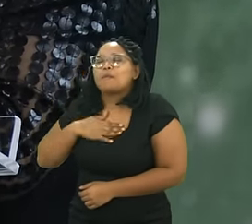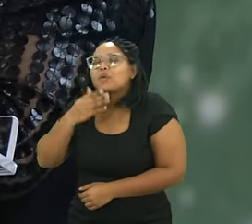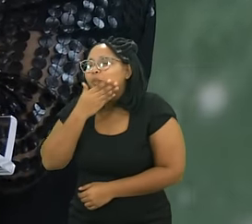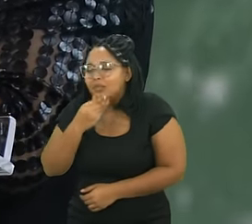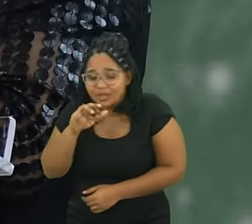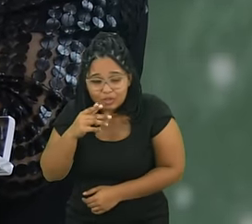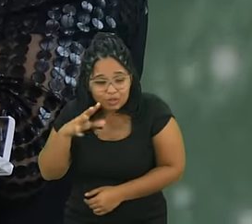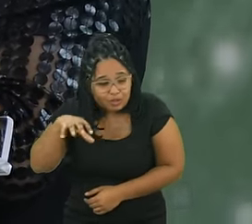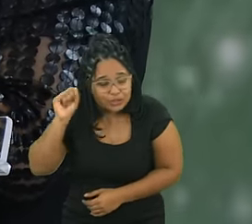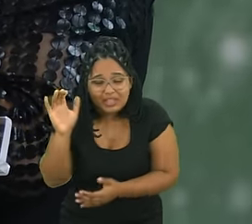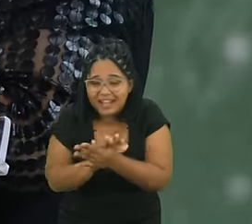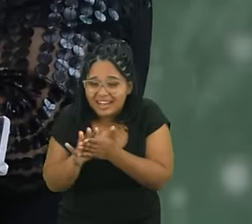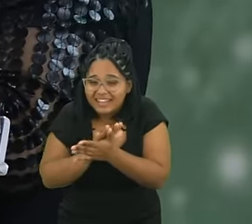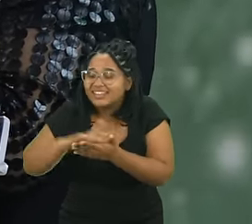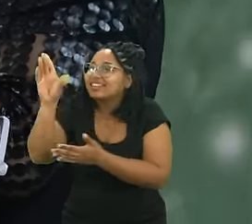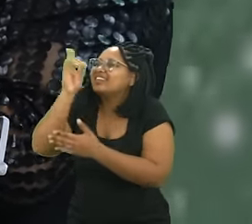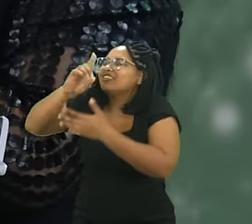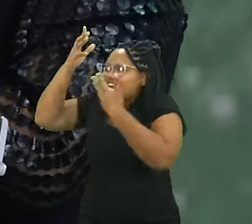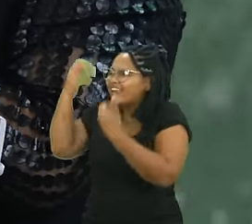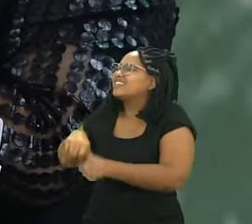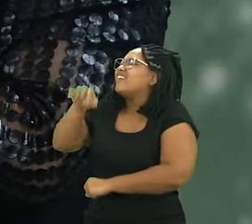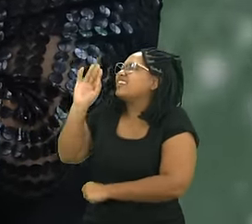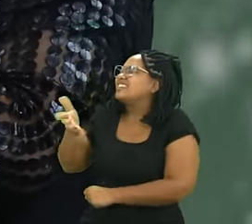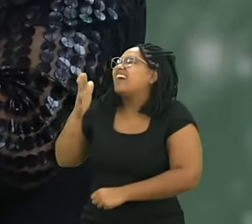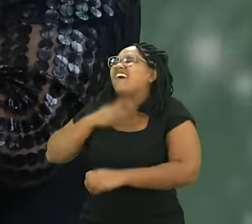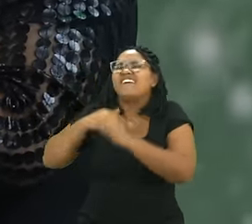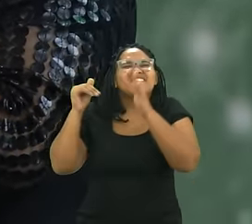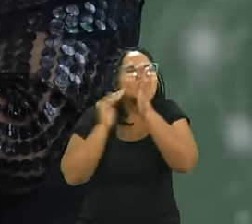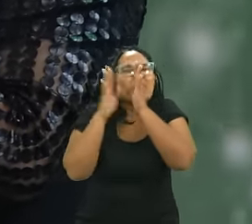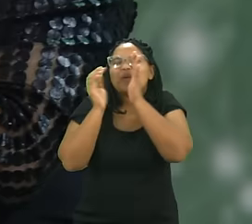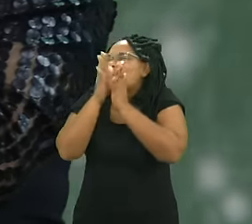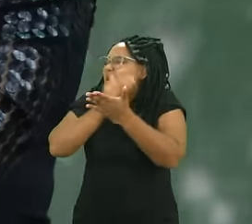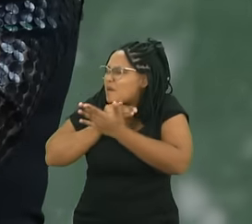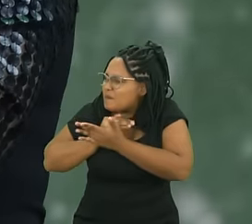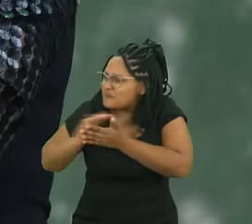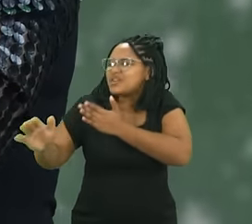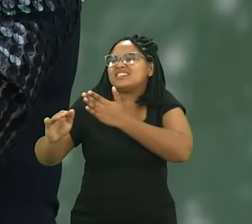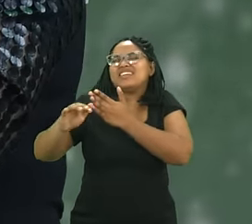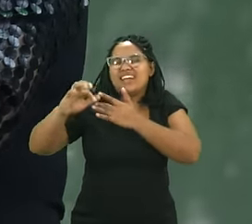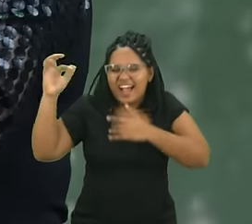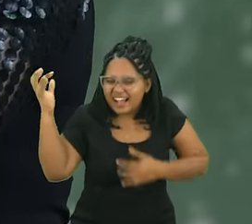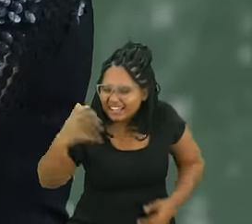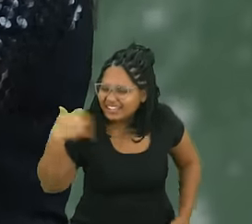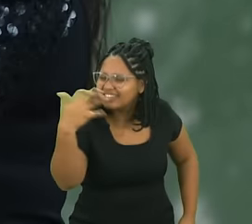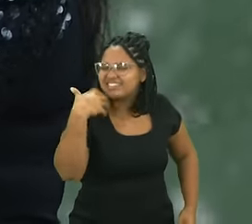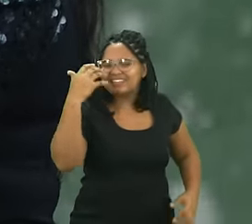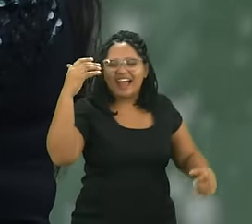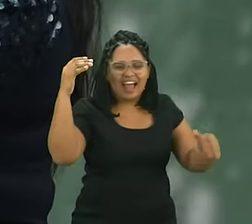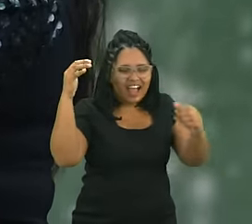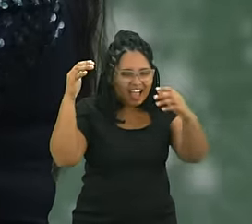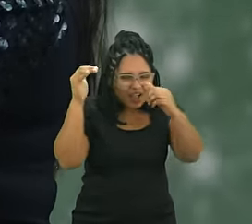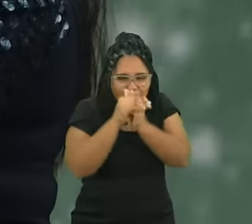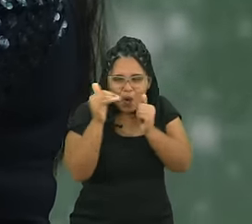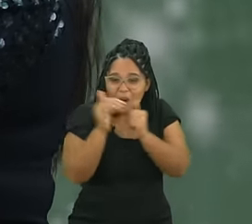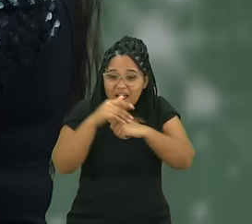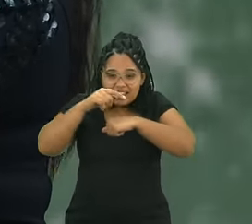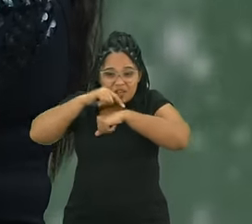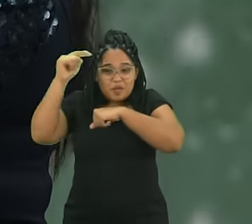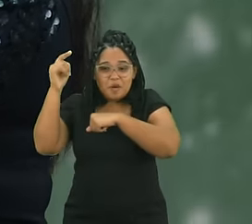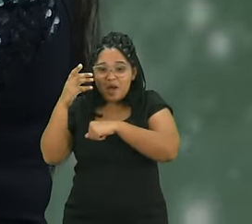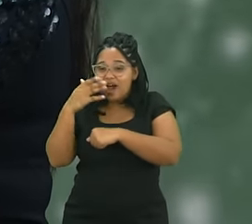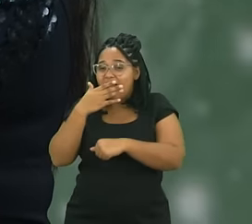E eu continuei cantando e orando, comecei cantando e orando. Chegou um momento que ele abriu os olhos, ele